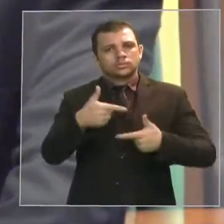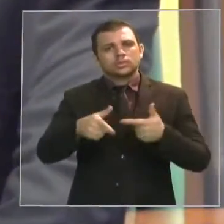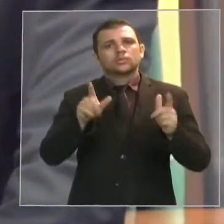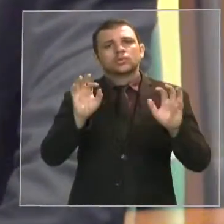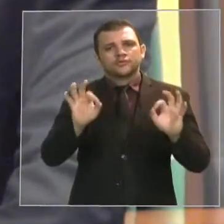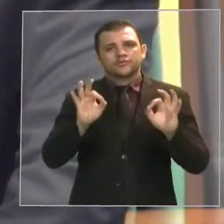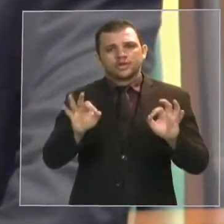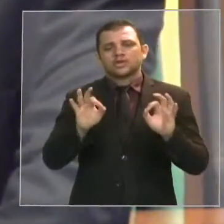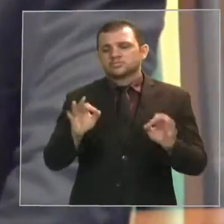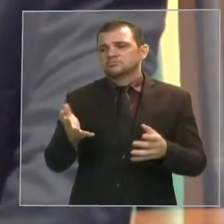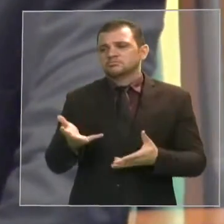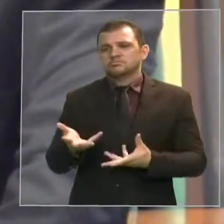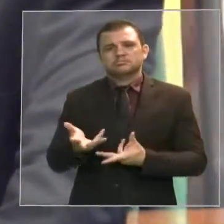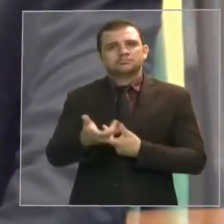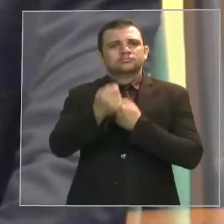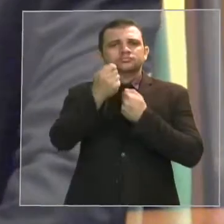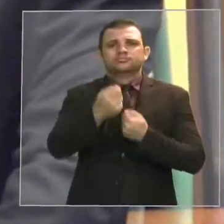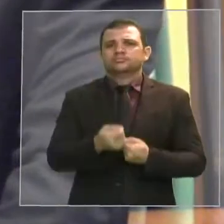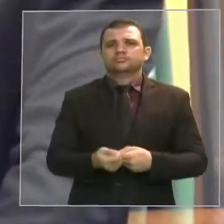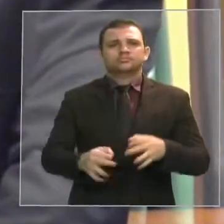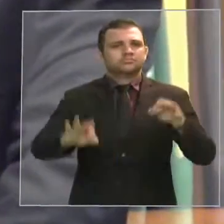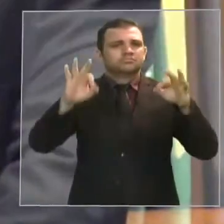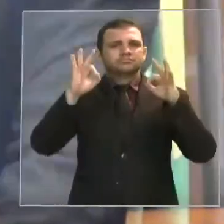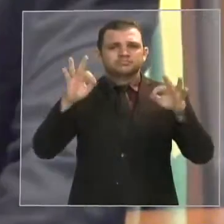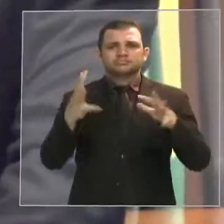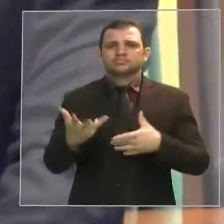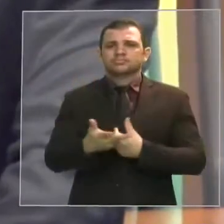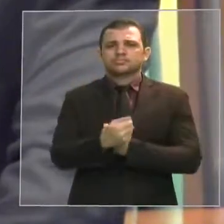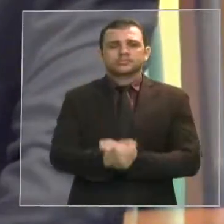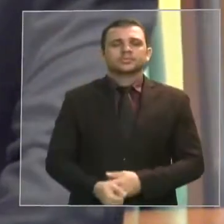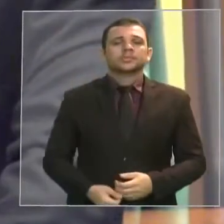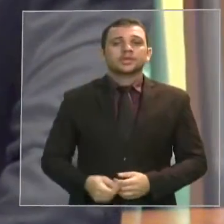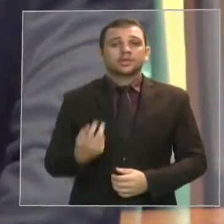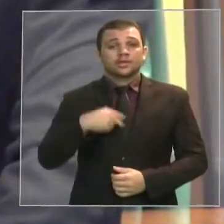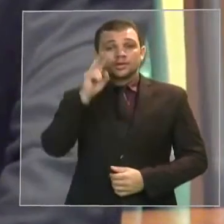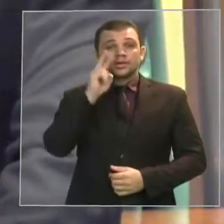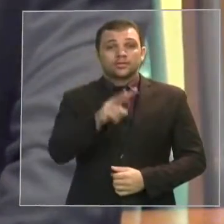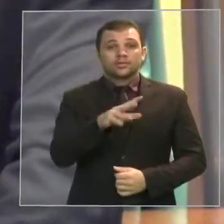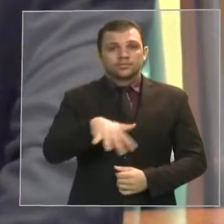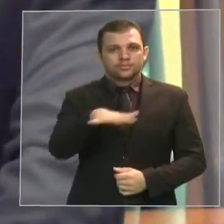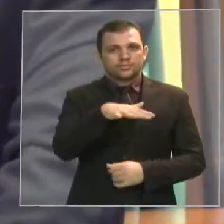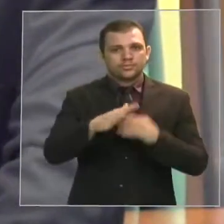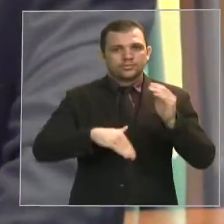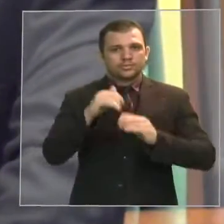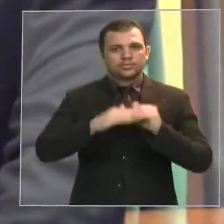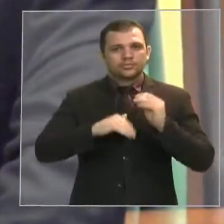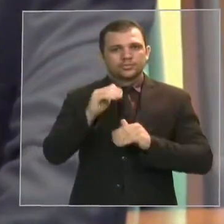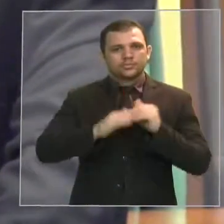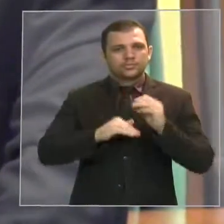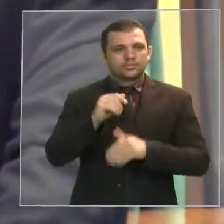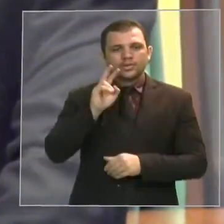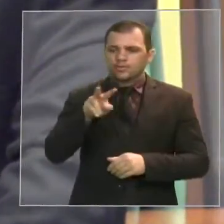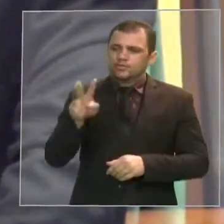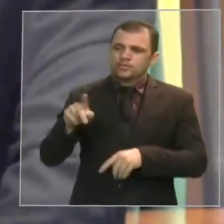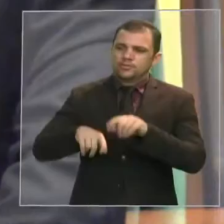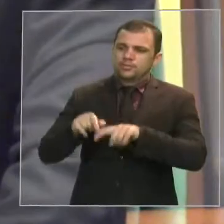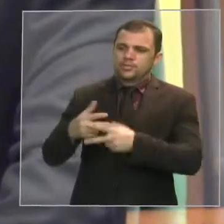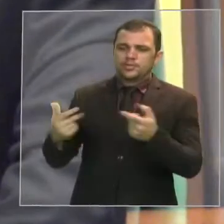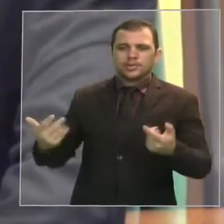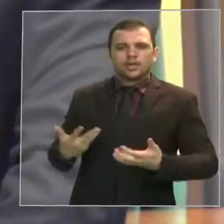alta qualidade de alto padrão via empolgação dos profissionais da